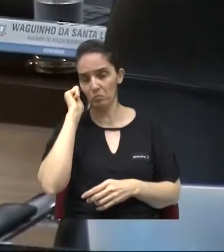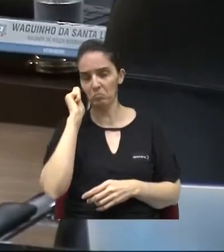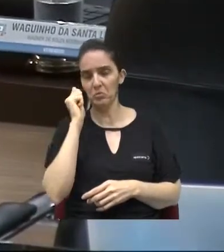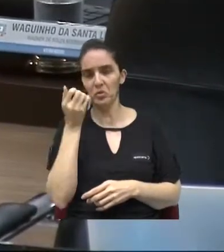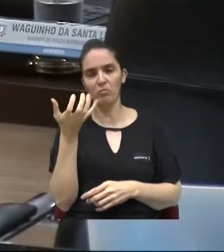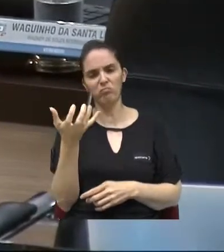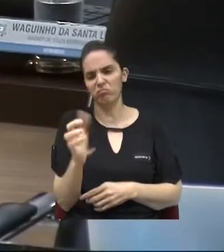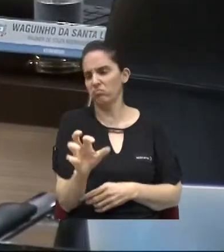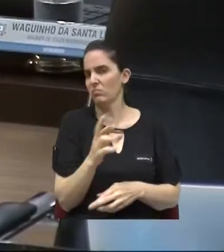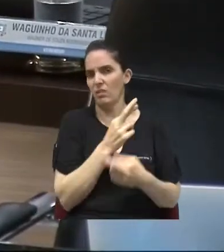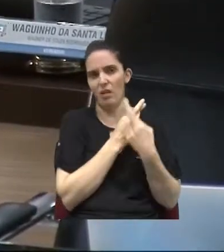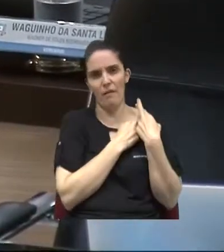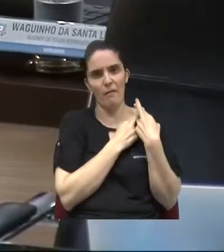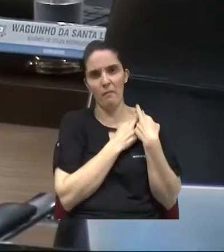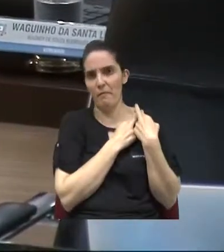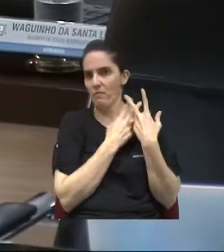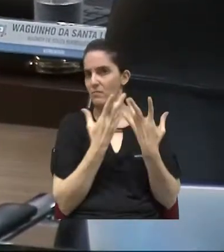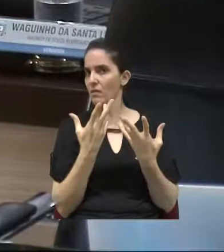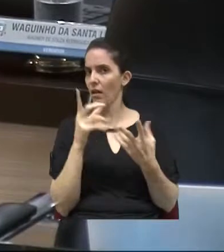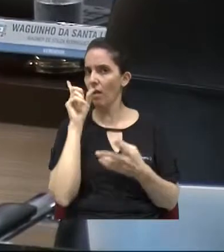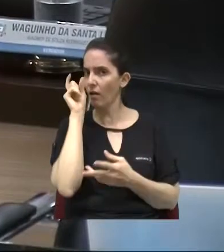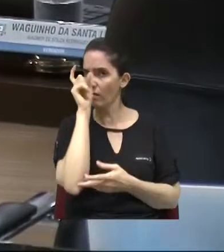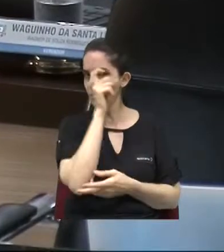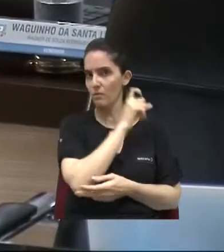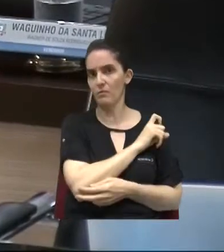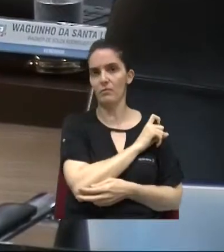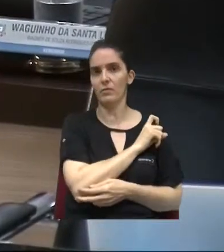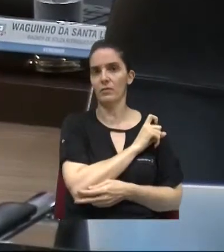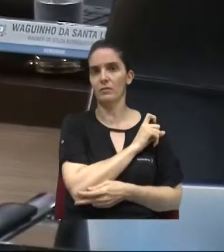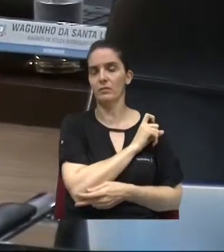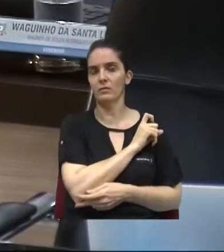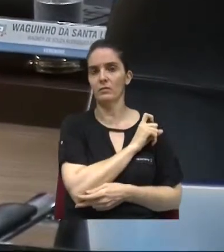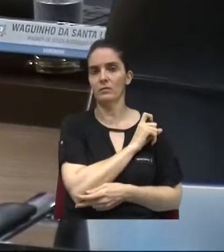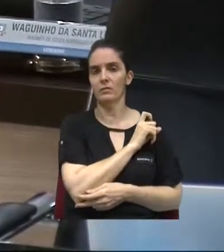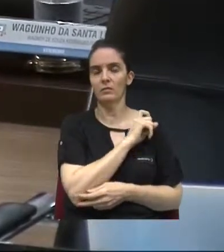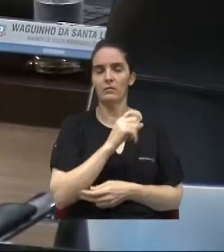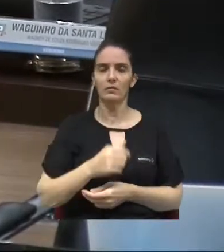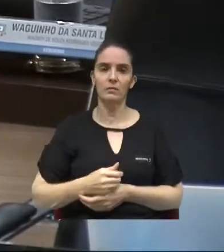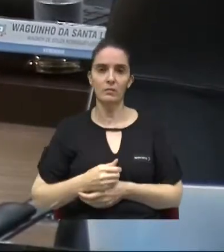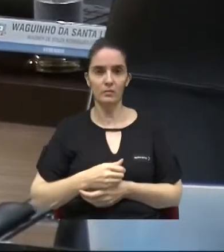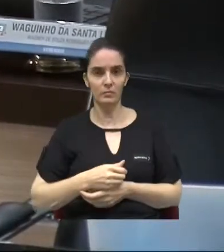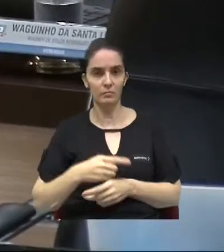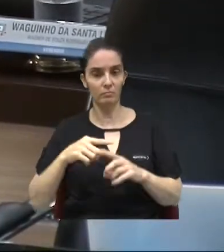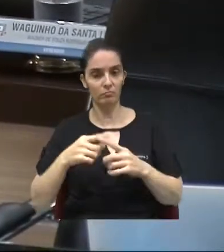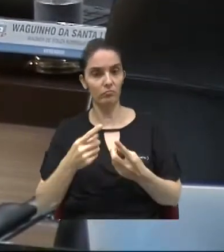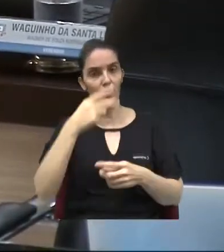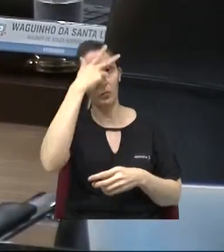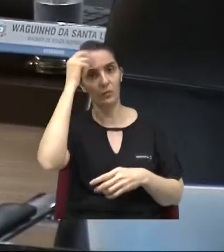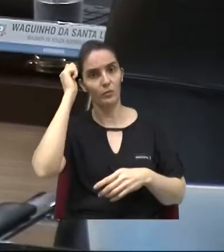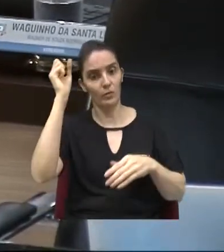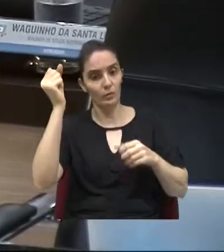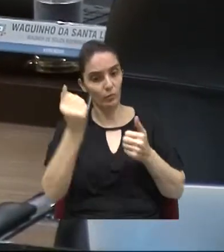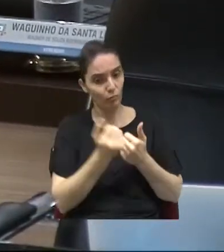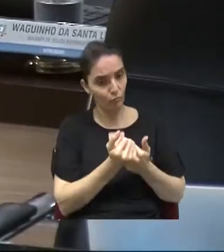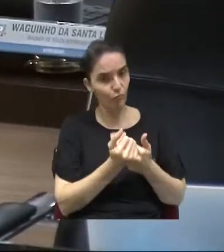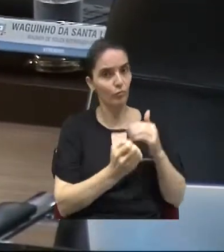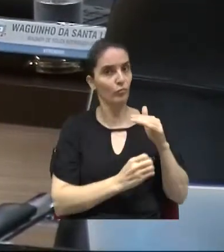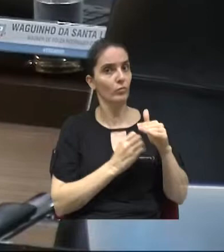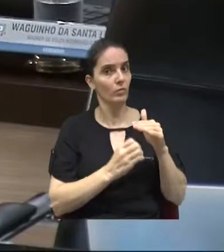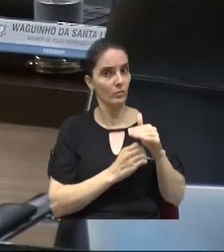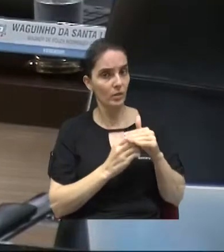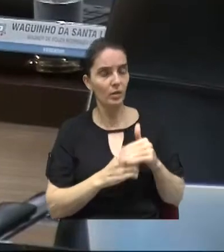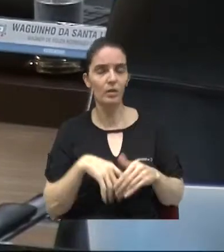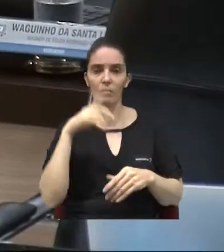responsabilidades tão pesadas como essa. A intervenção ela não acontece de uma forma branda, ela não acontece de uma forma